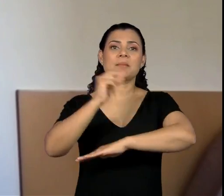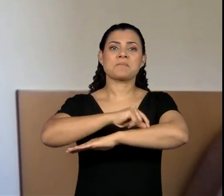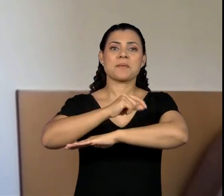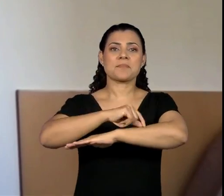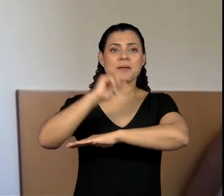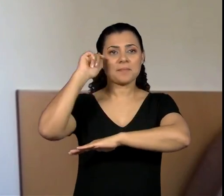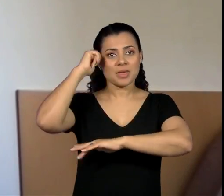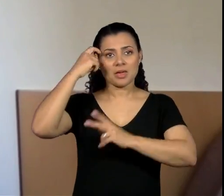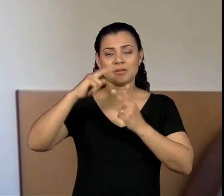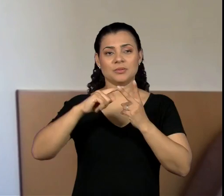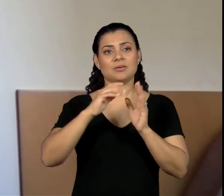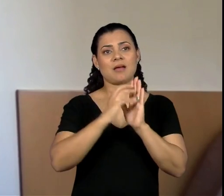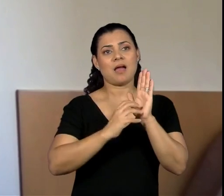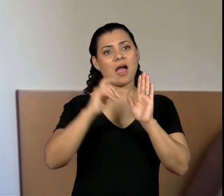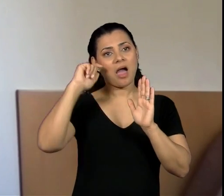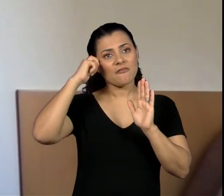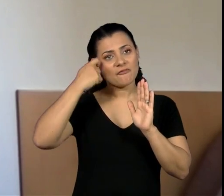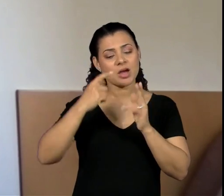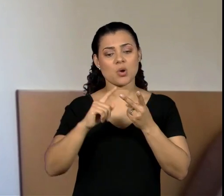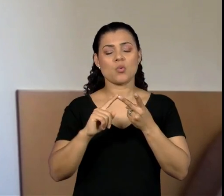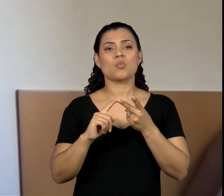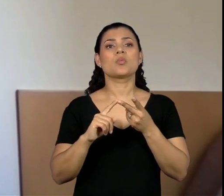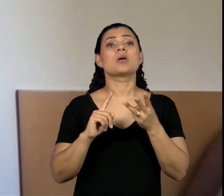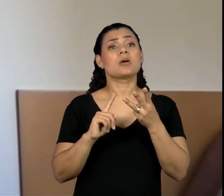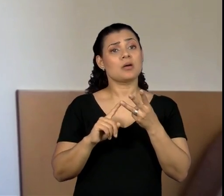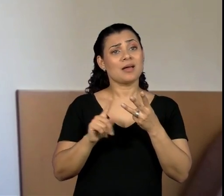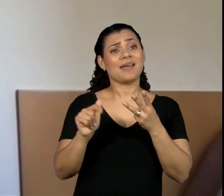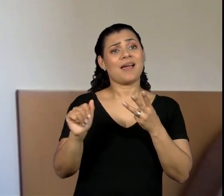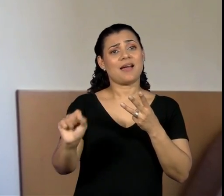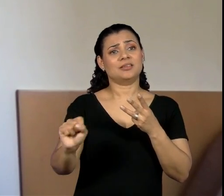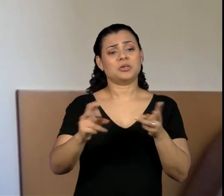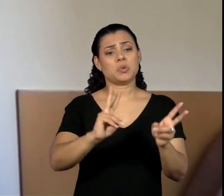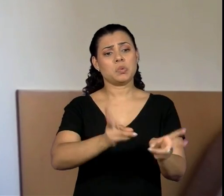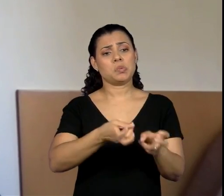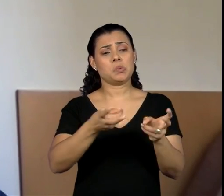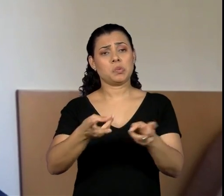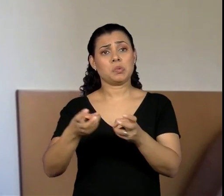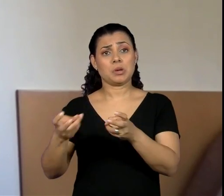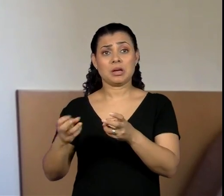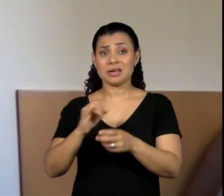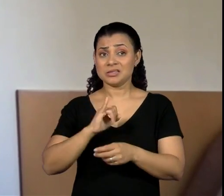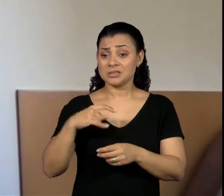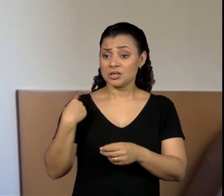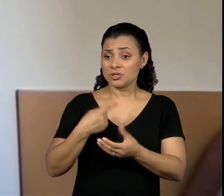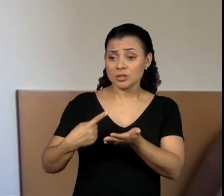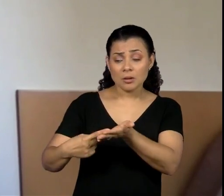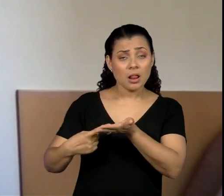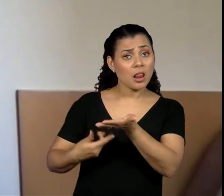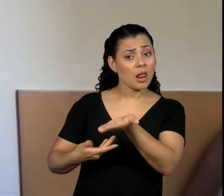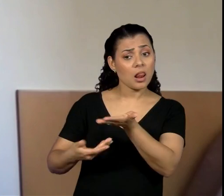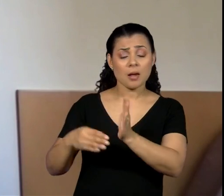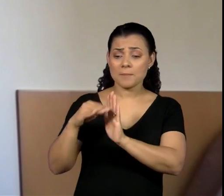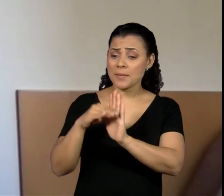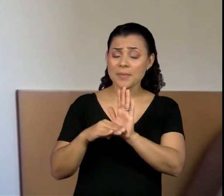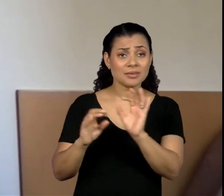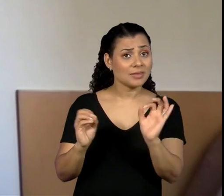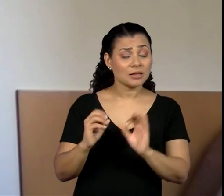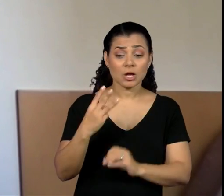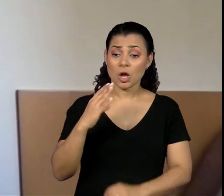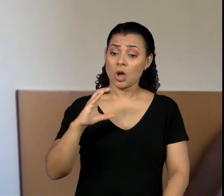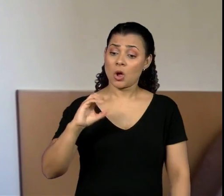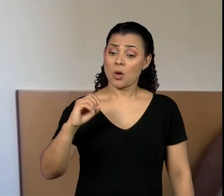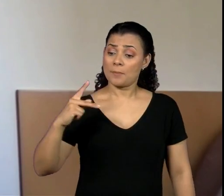fósseis. E se a gente não alinhar o discurso, né, uma agenda para a COP30,